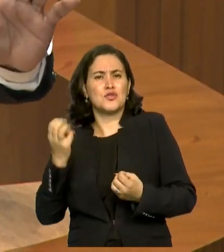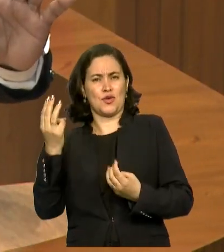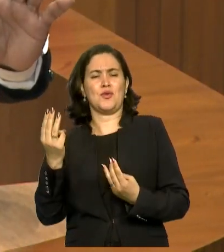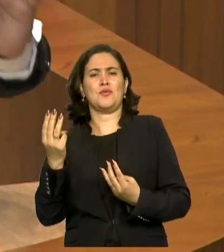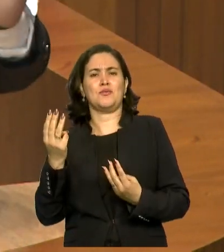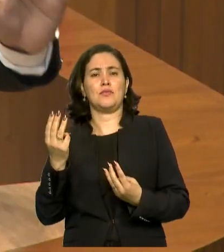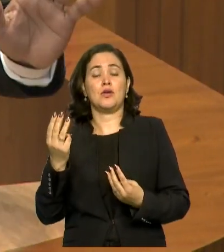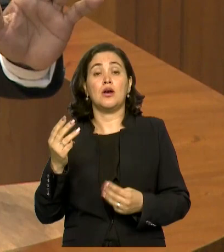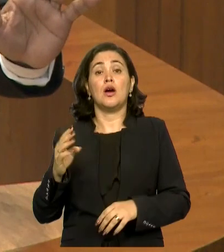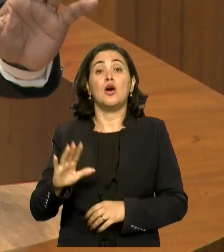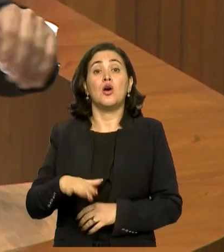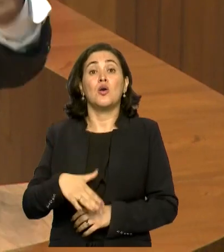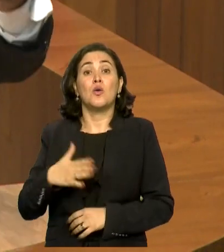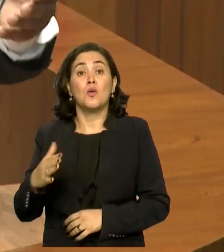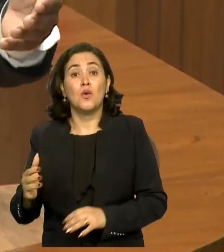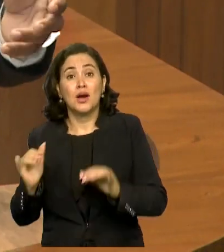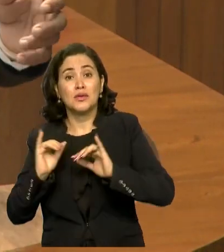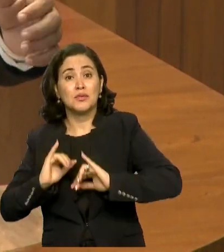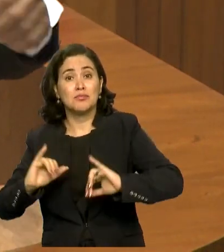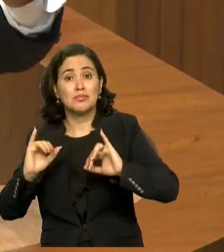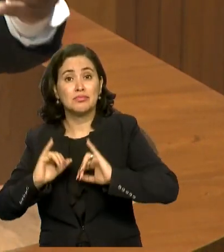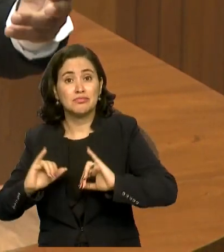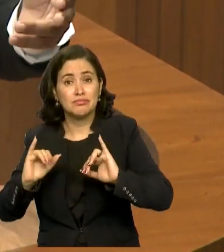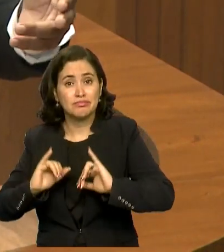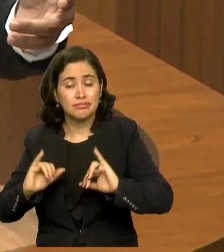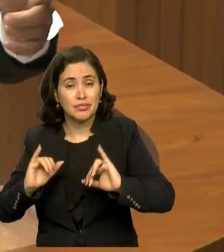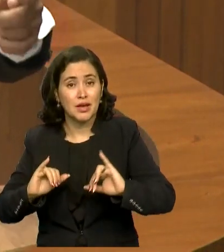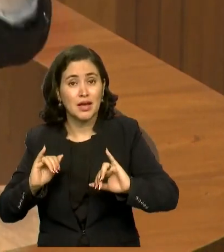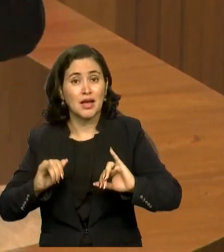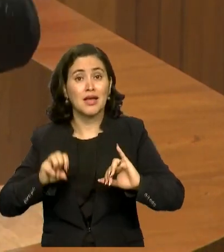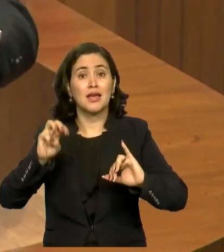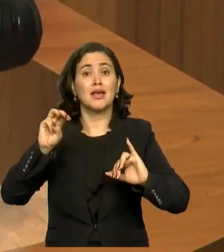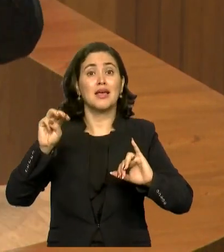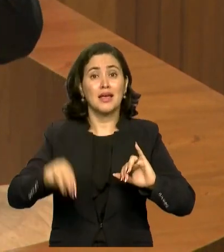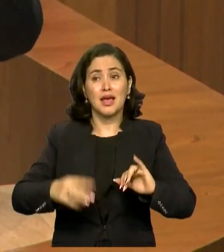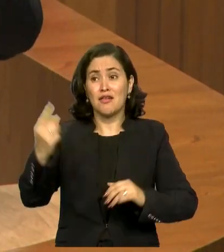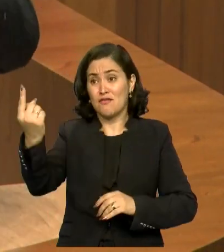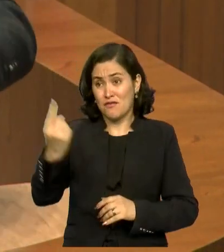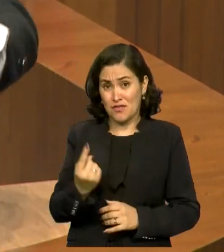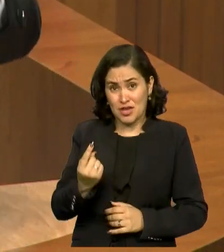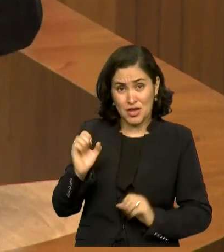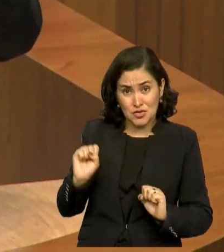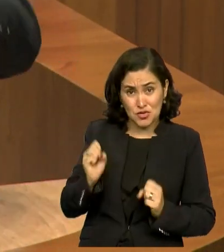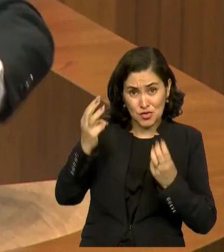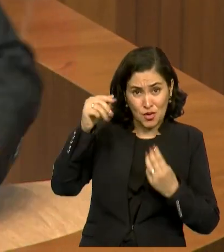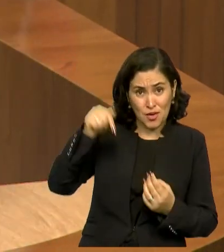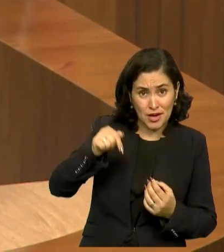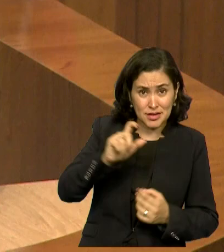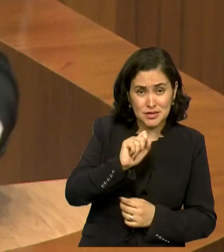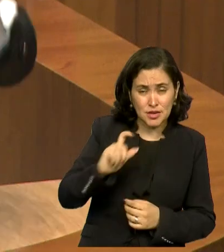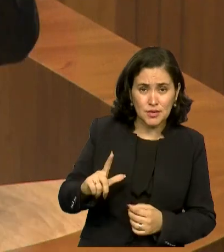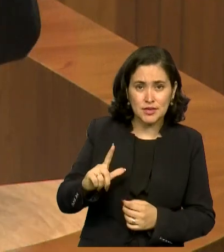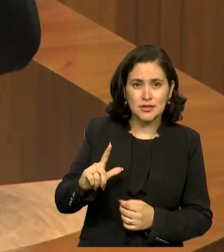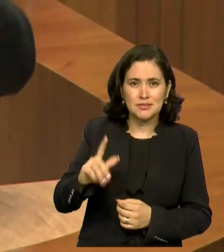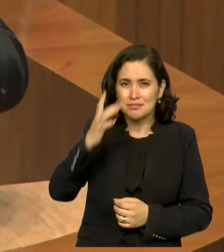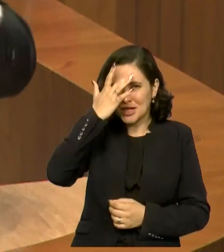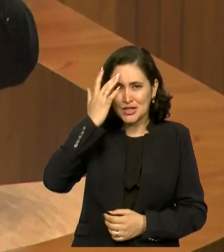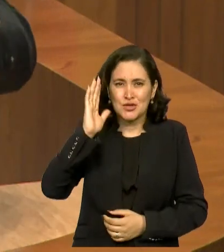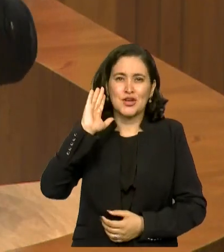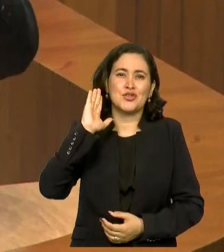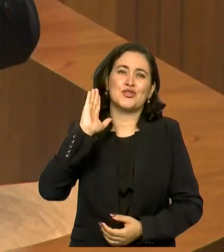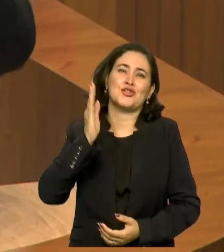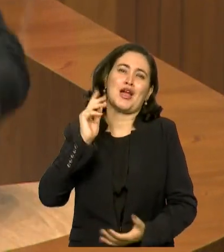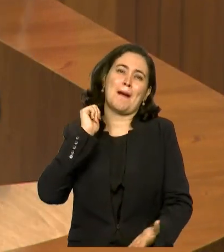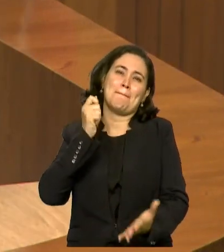suas passagens, as suas diárias em Recife, em Salvador. E as atrações de São Luís, as atrações do estado do Maranhão, são as